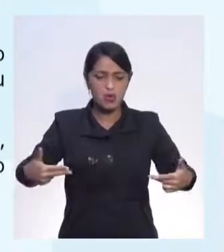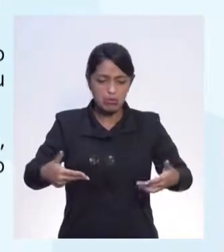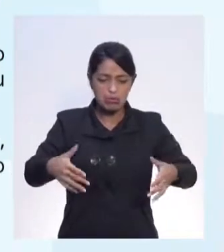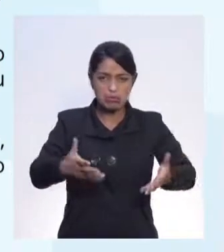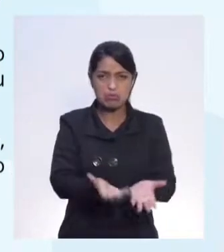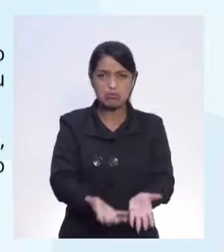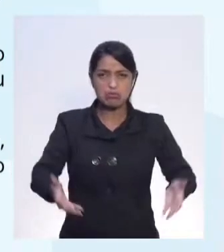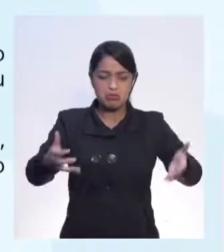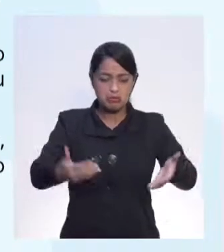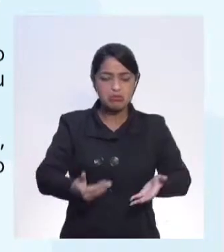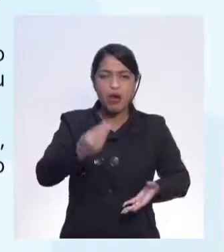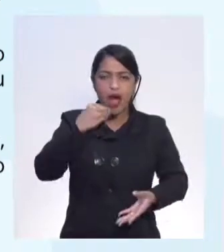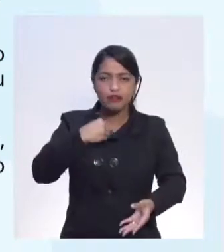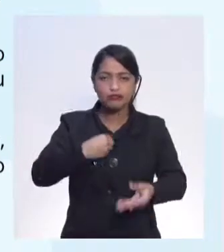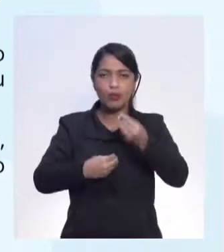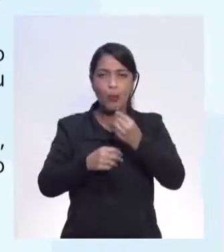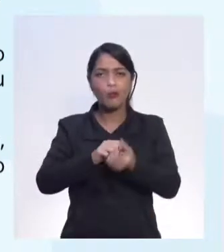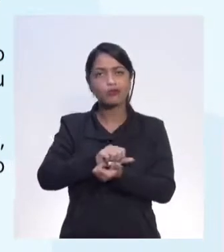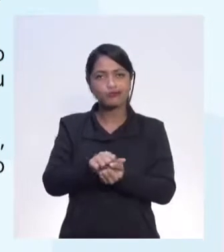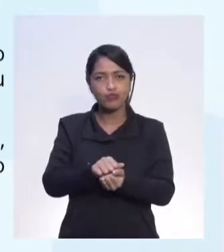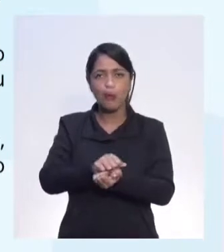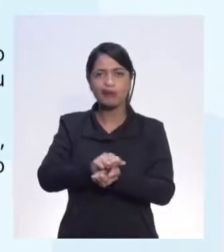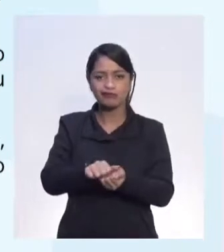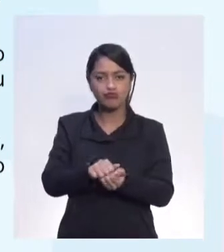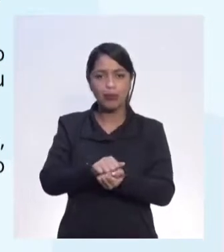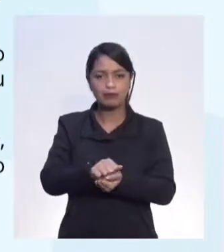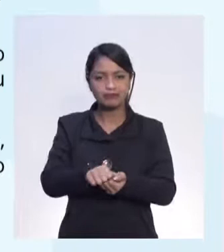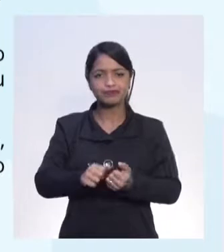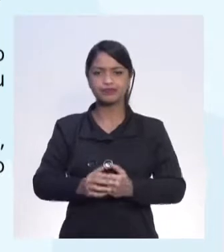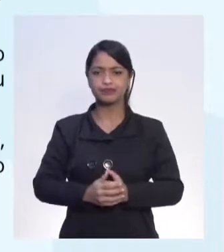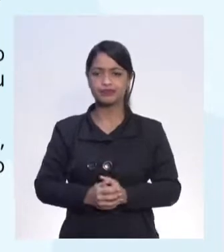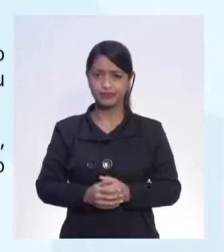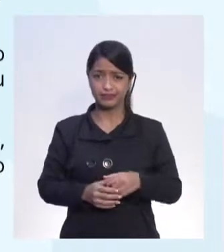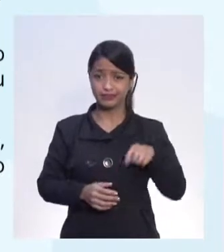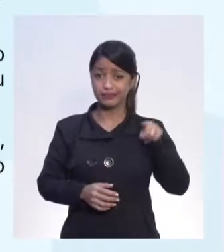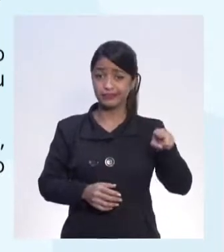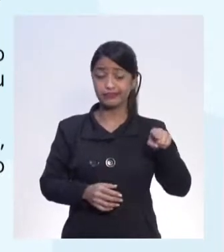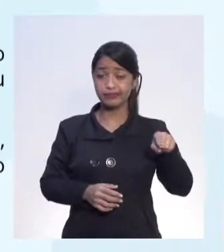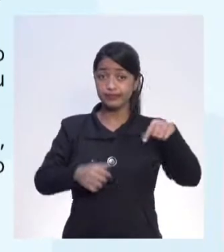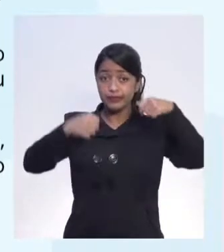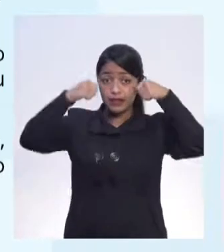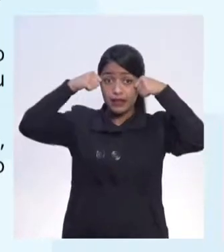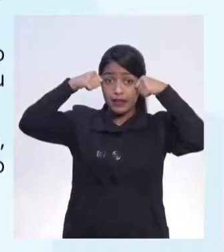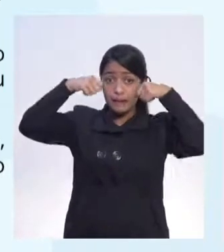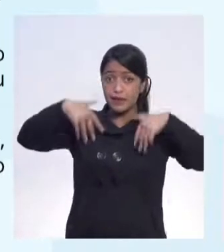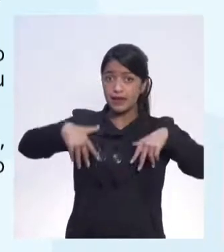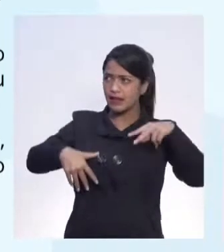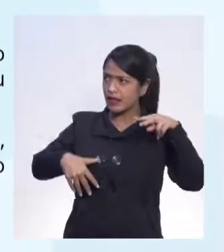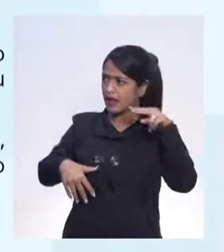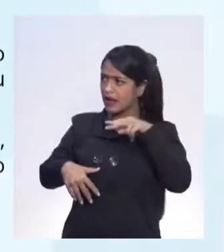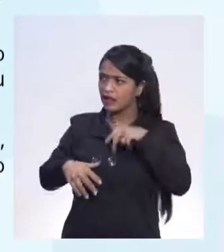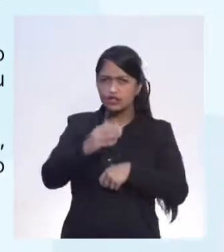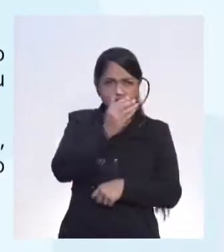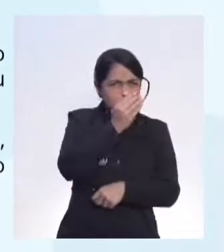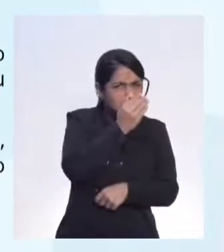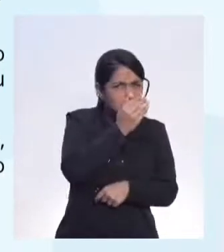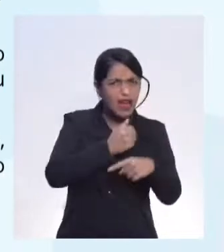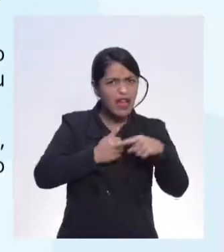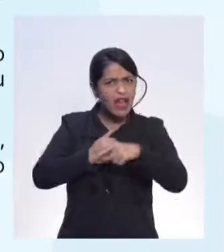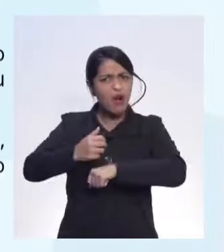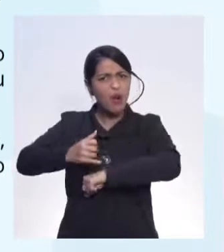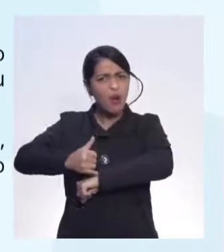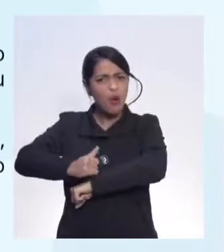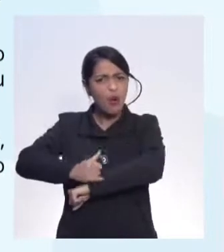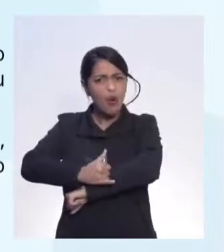grande cesta. Mas como está gordo! Cochichou Emília. Muito mais